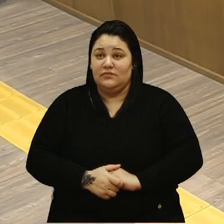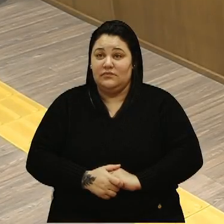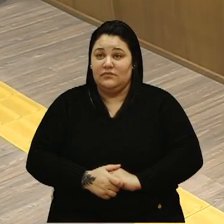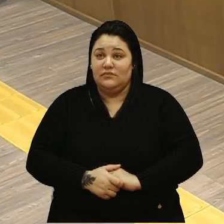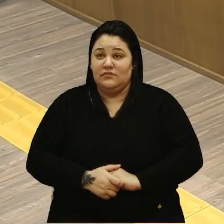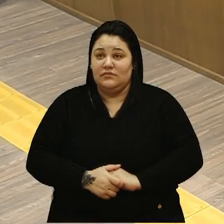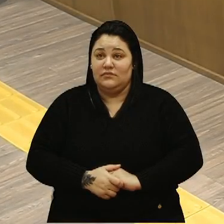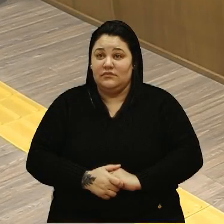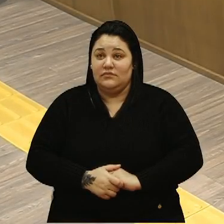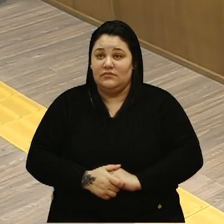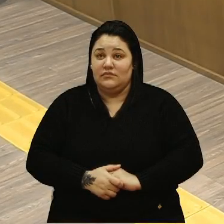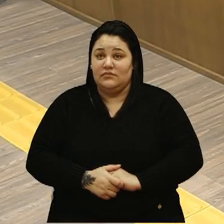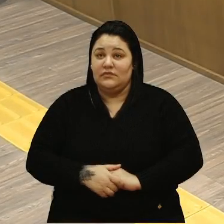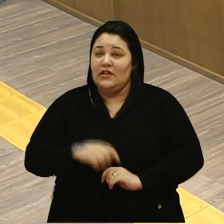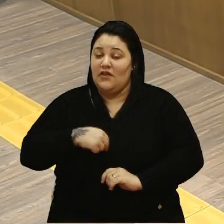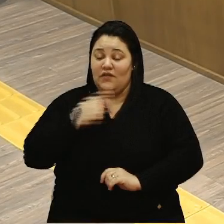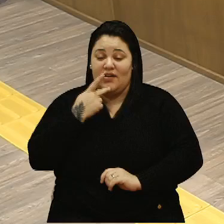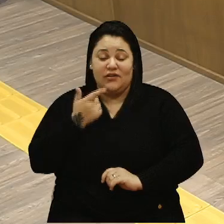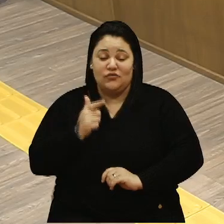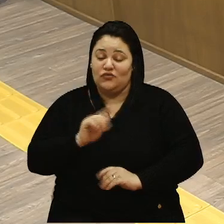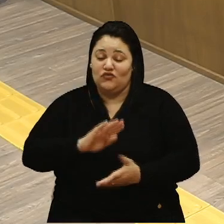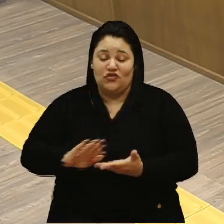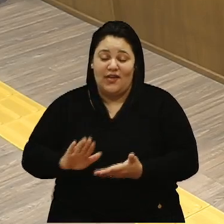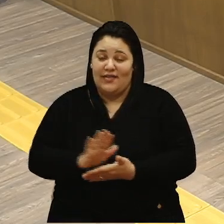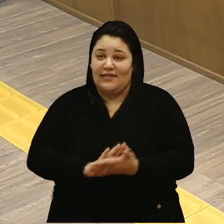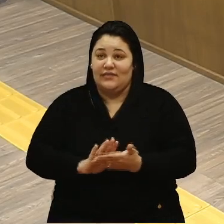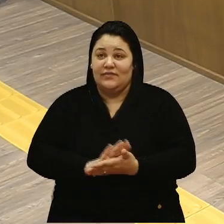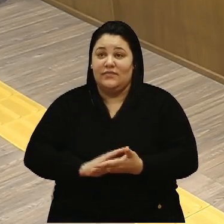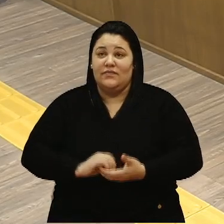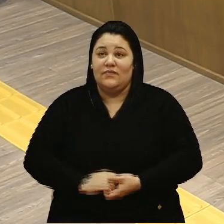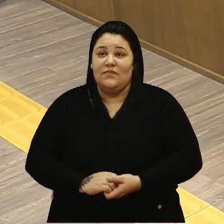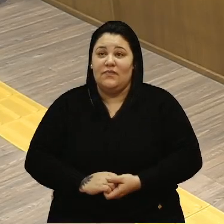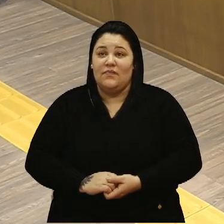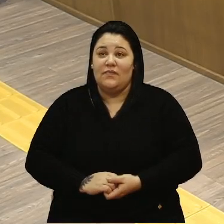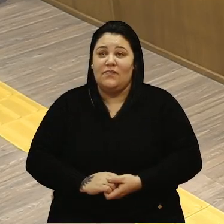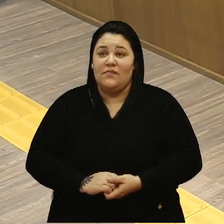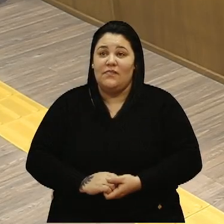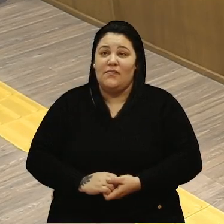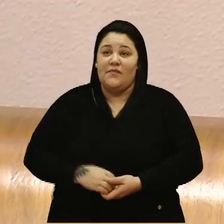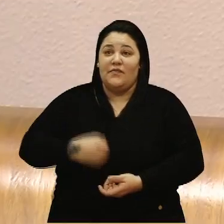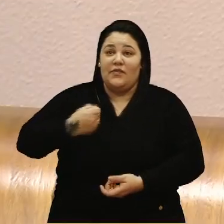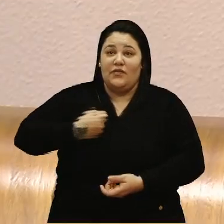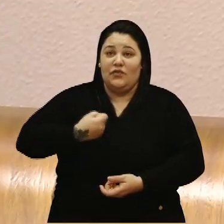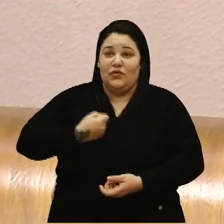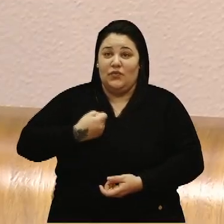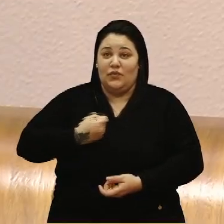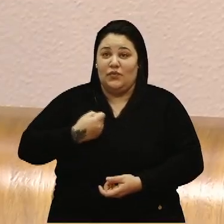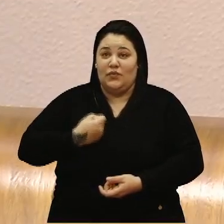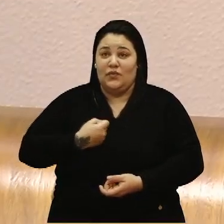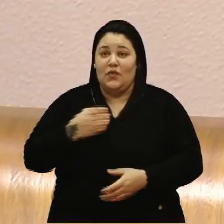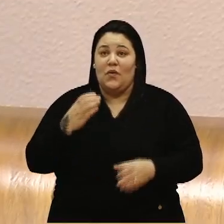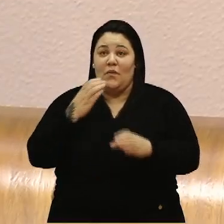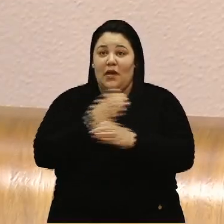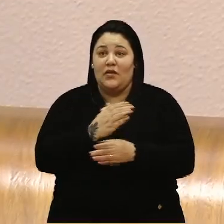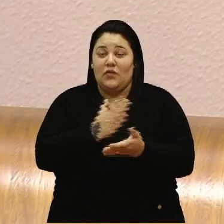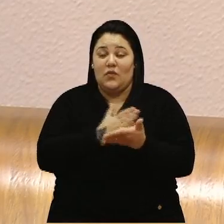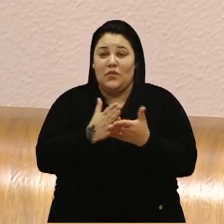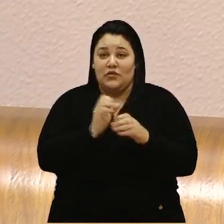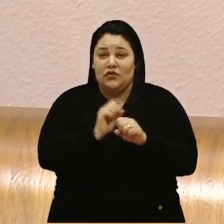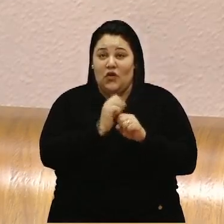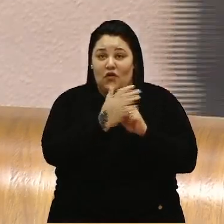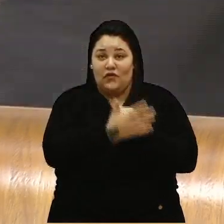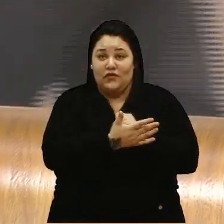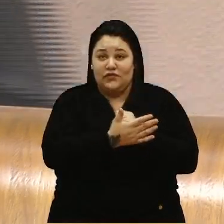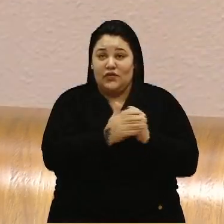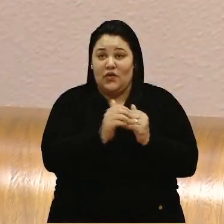anais? Fui eu que falei, eu não retiro, Por vereador. favor, segue em a parte, vereadora Os números são os totais acumulados desde o início da pandemia e acompanham a situação